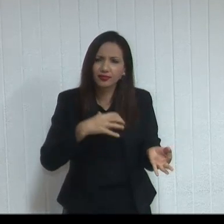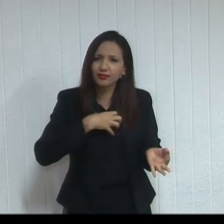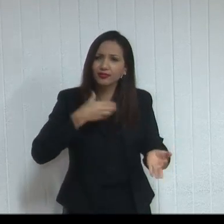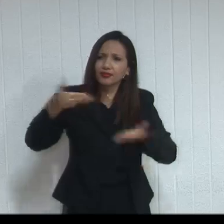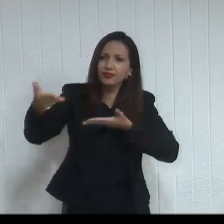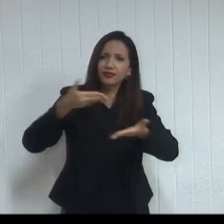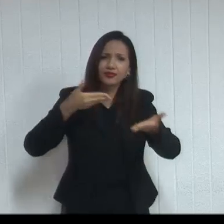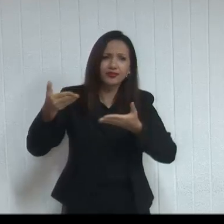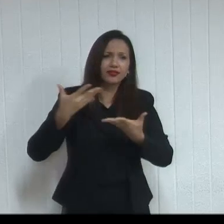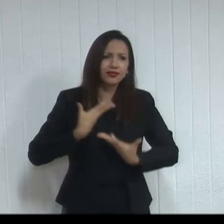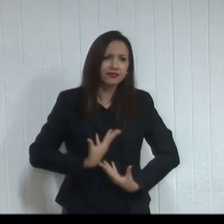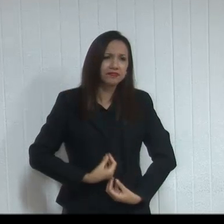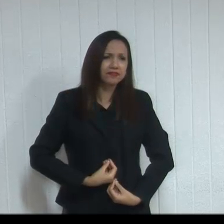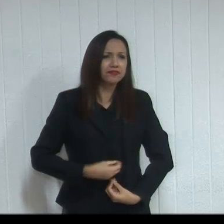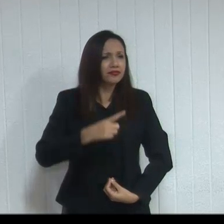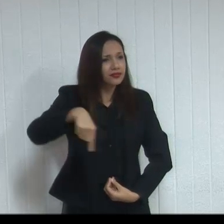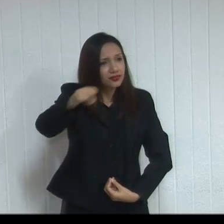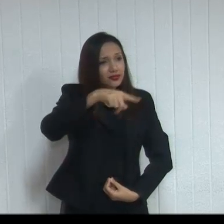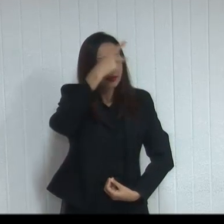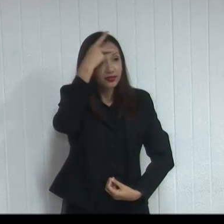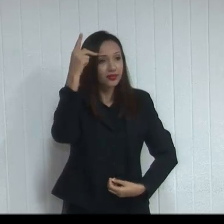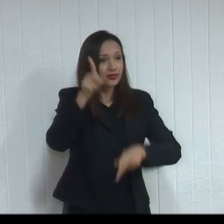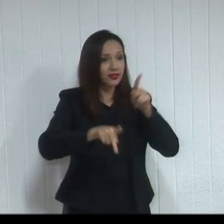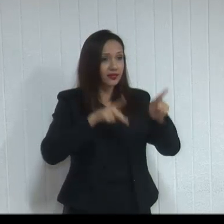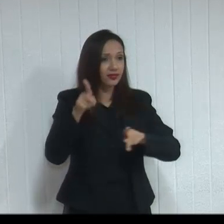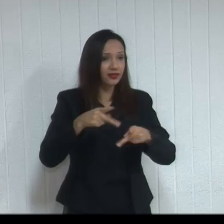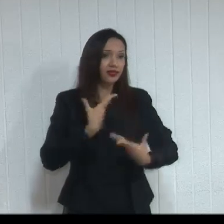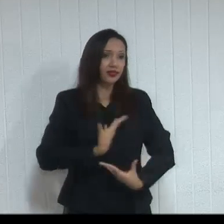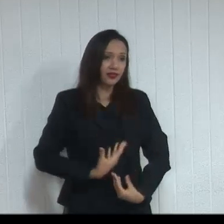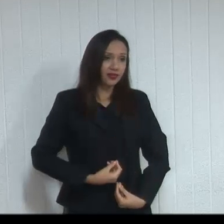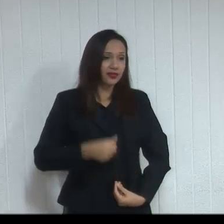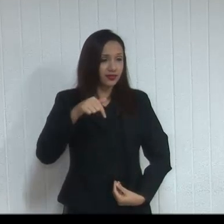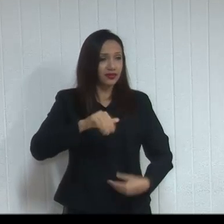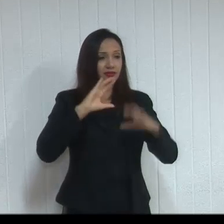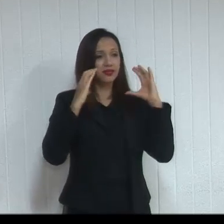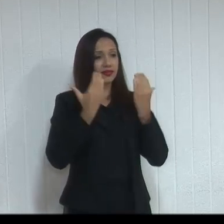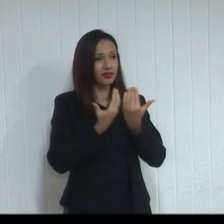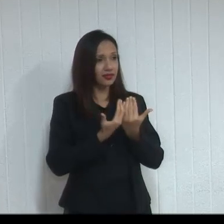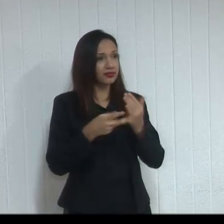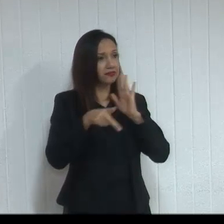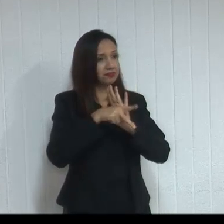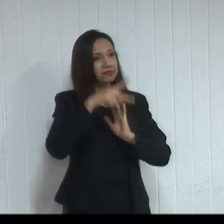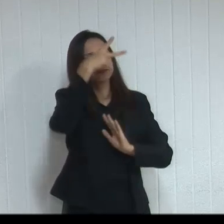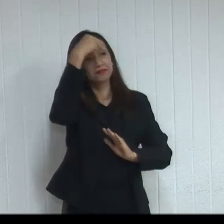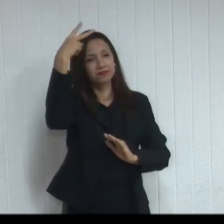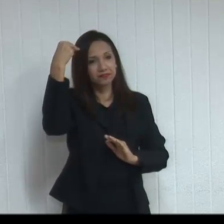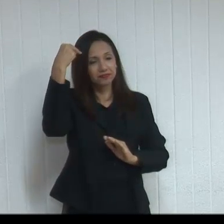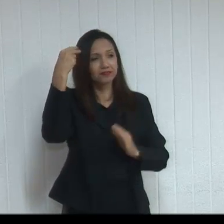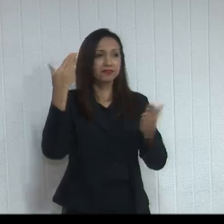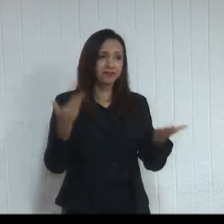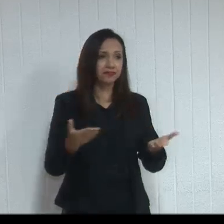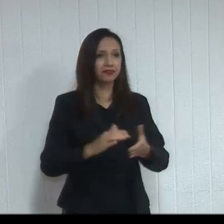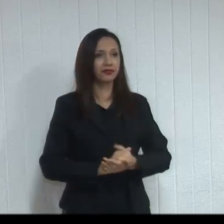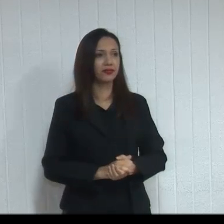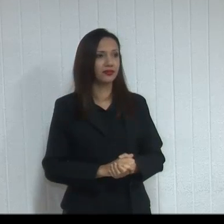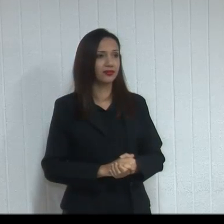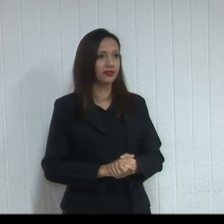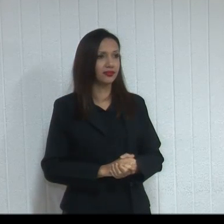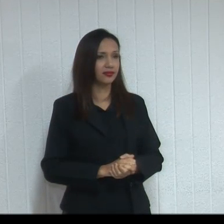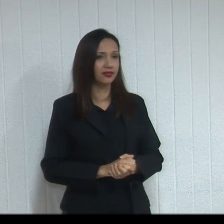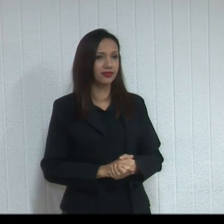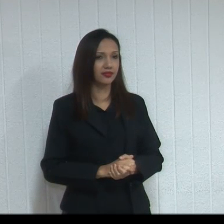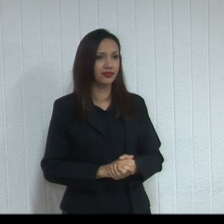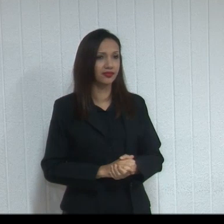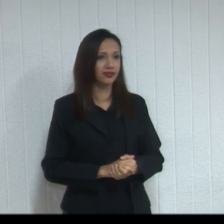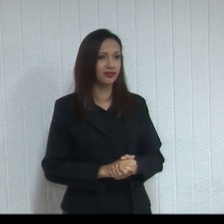situação que desgasta a população e, naturalmente, desgasta essa casa, desgasta a própria prefeitura. Pode seguir, continuar, pode